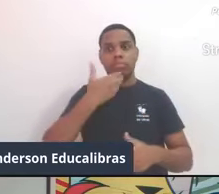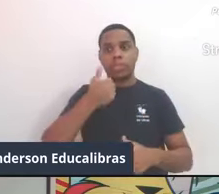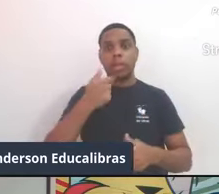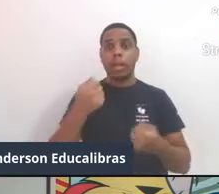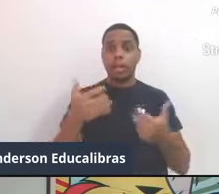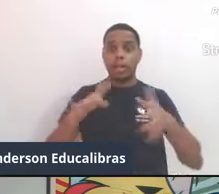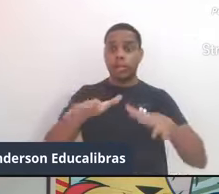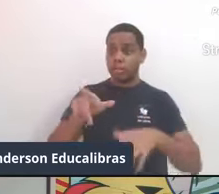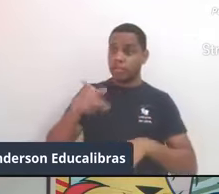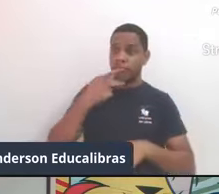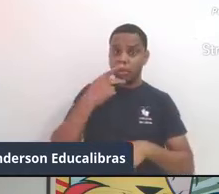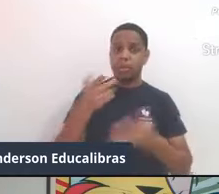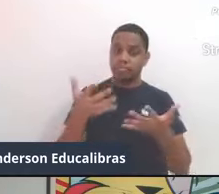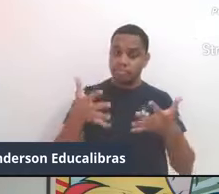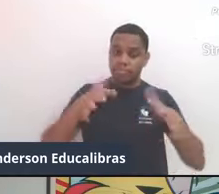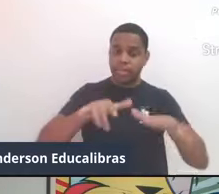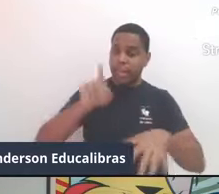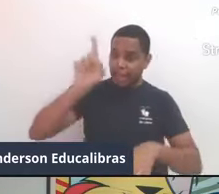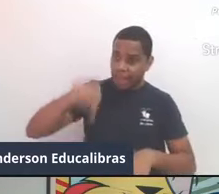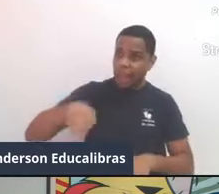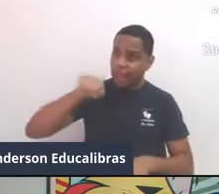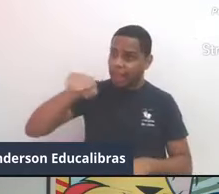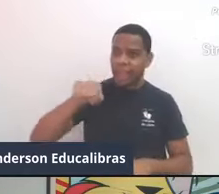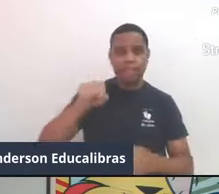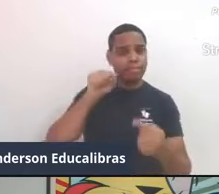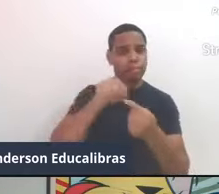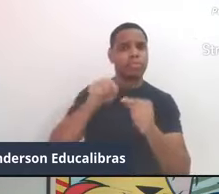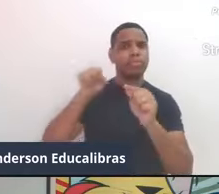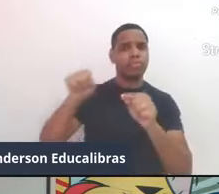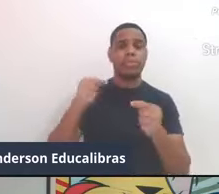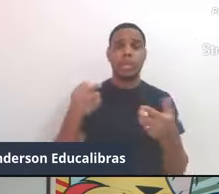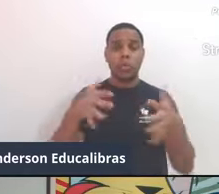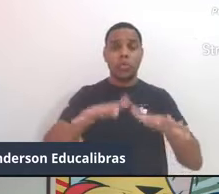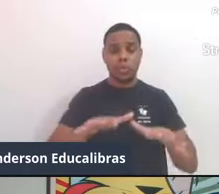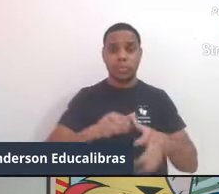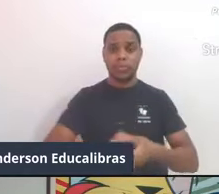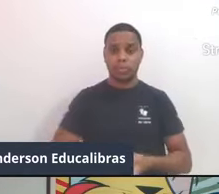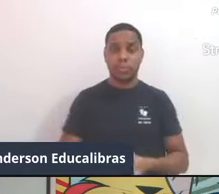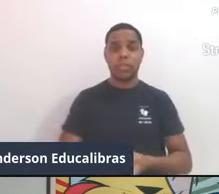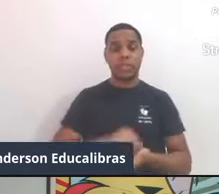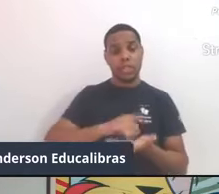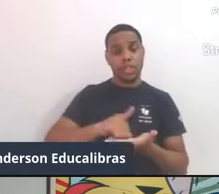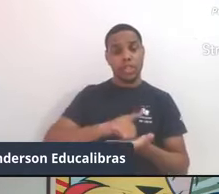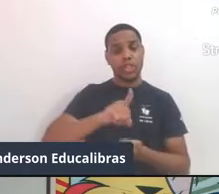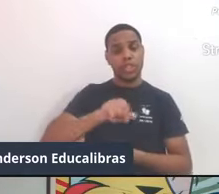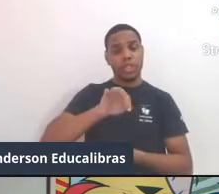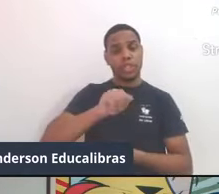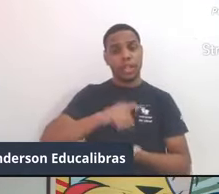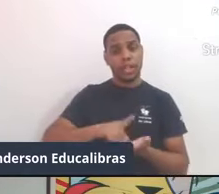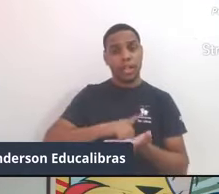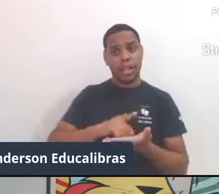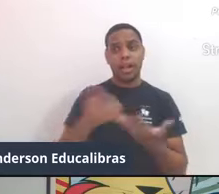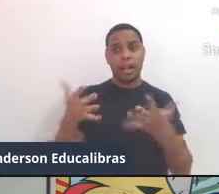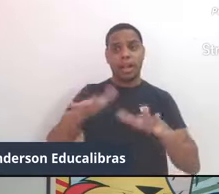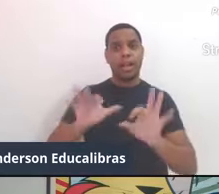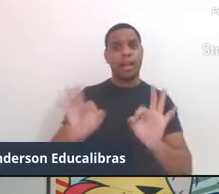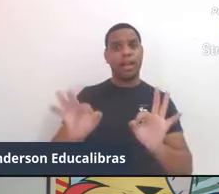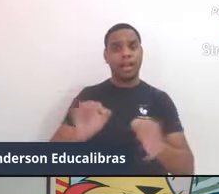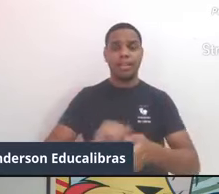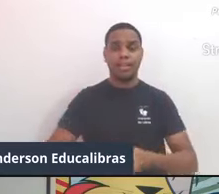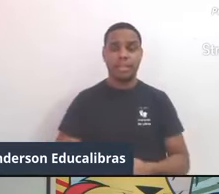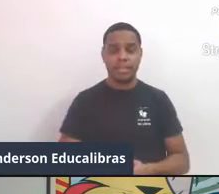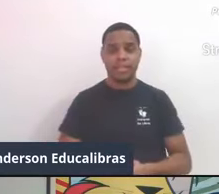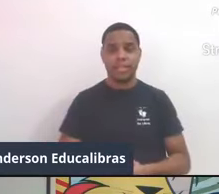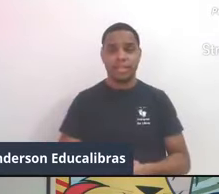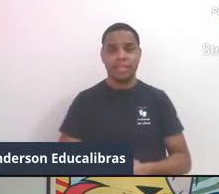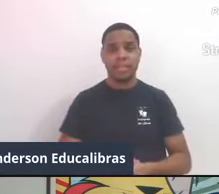que você está propondo. A inclusão digital. A inclusão digital. E Cid,